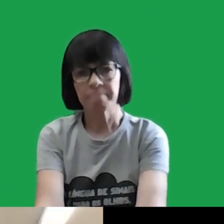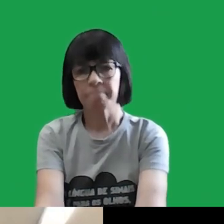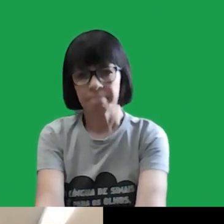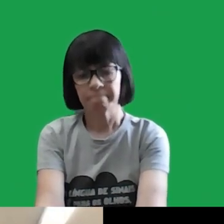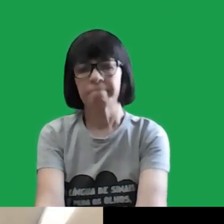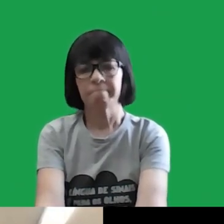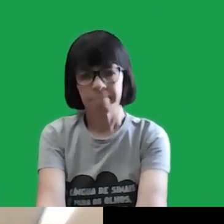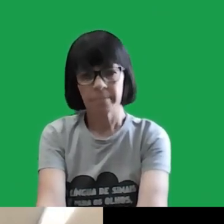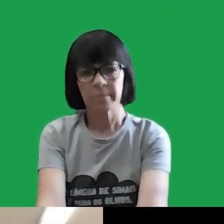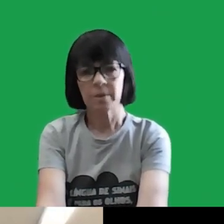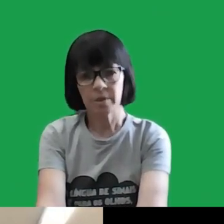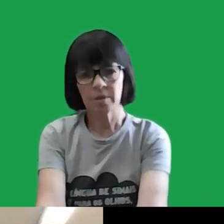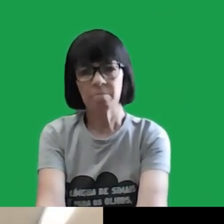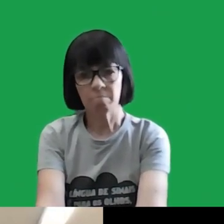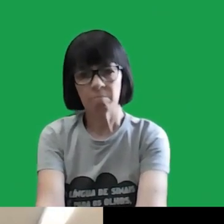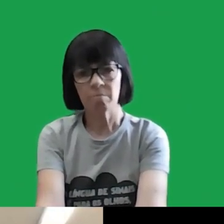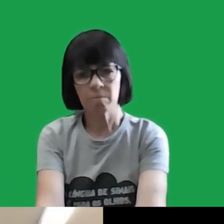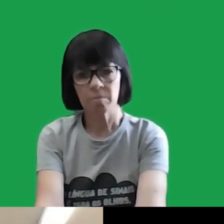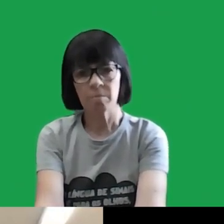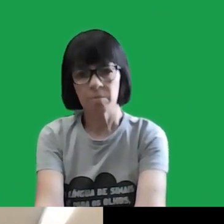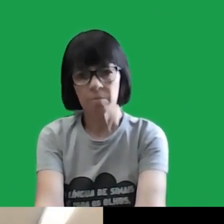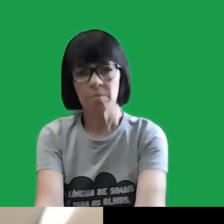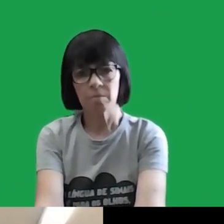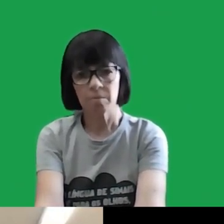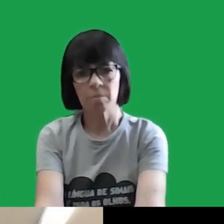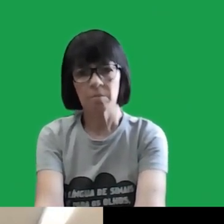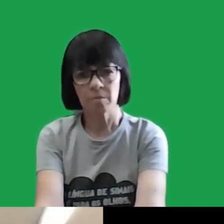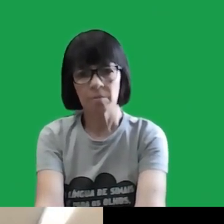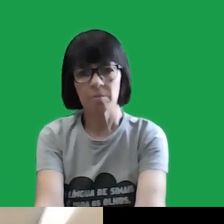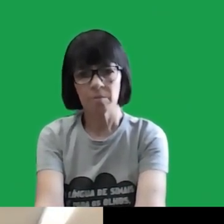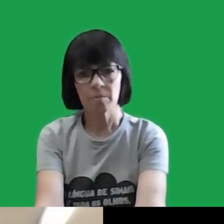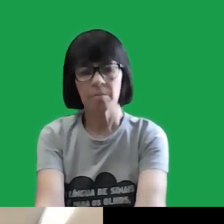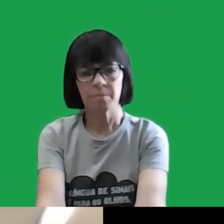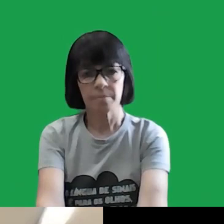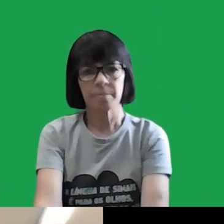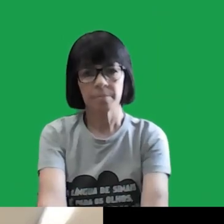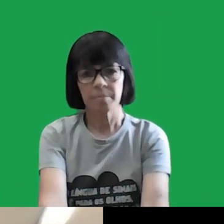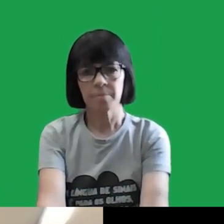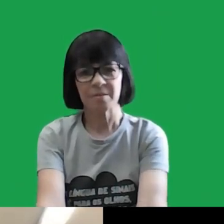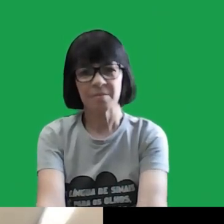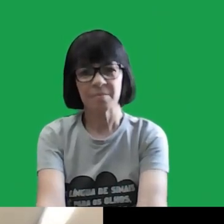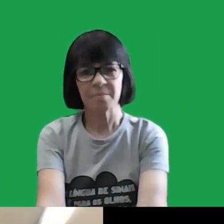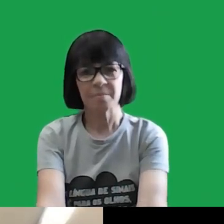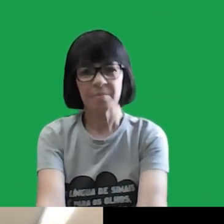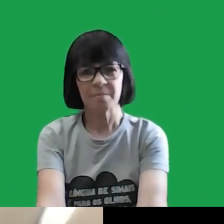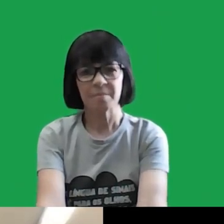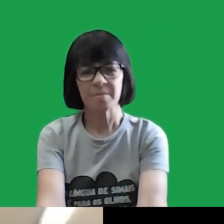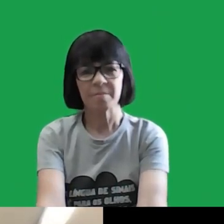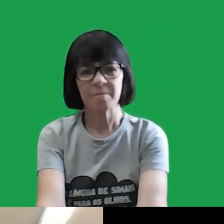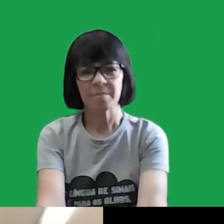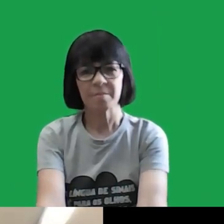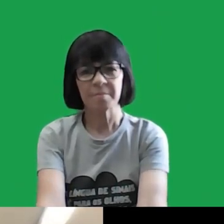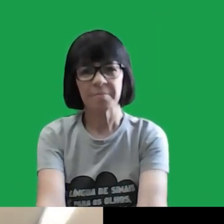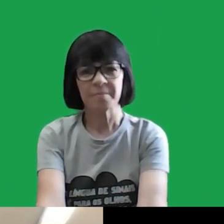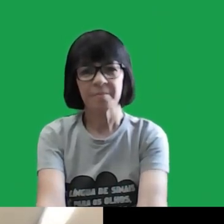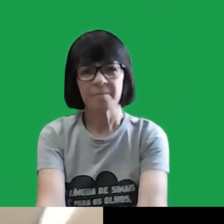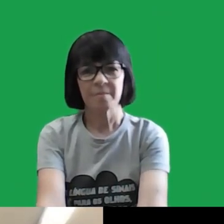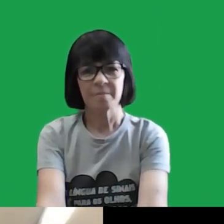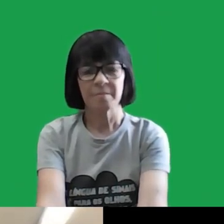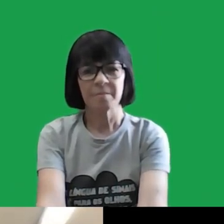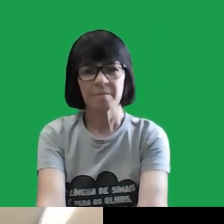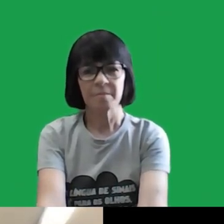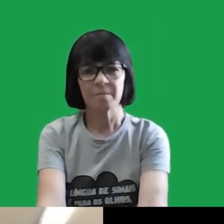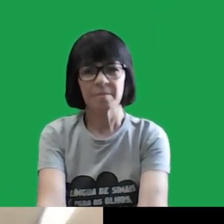se desenvolver. Gosto muito da Uníntese, por isso eu já fiz um monte de curso. Para finalizar, eu gostaria de saber, assim,